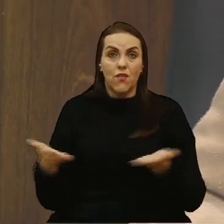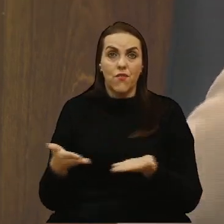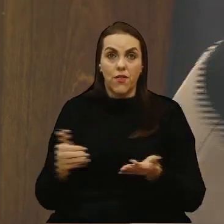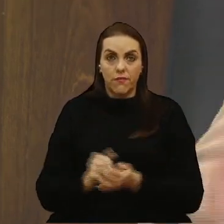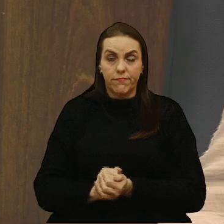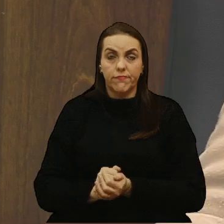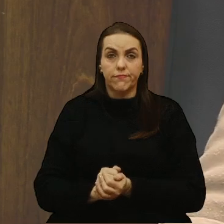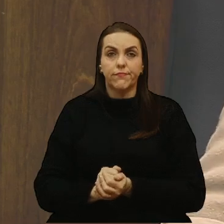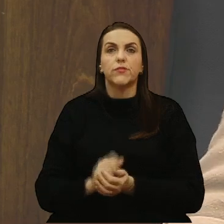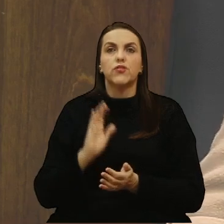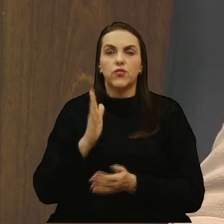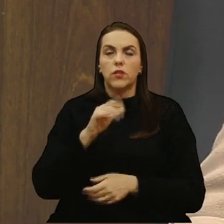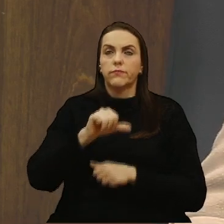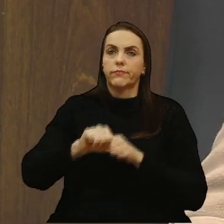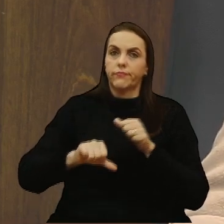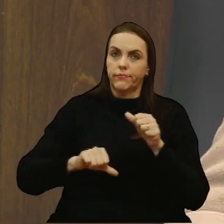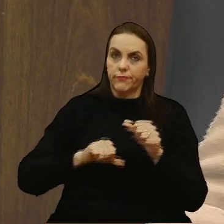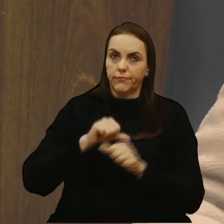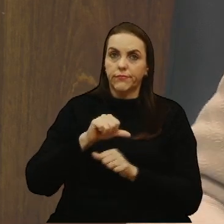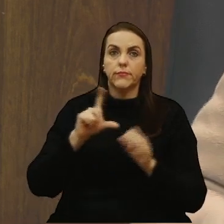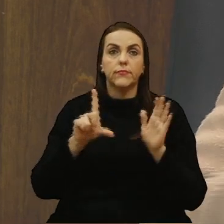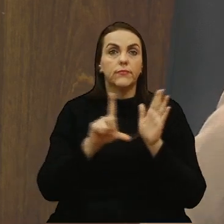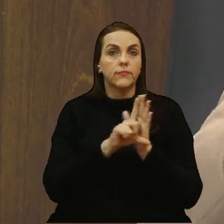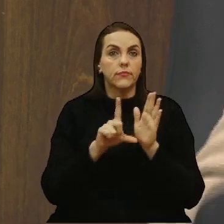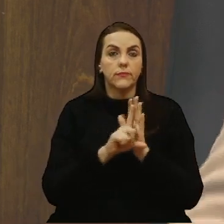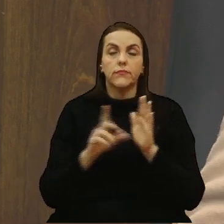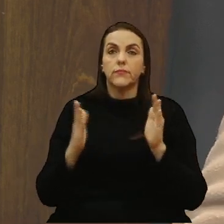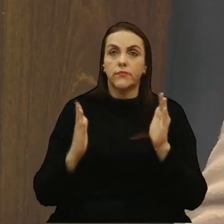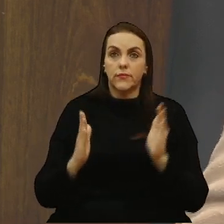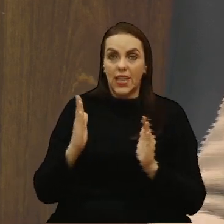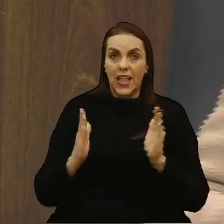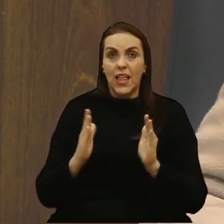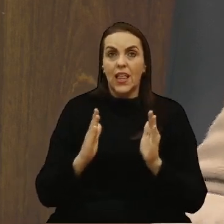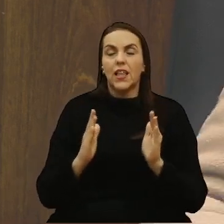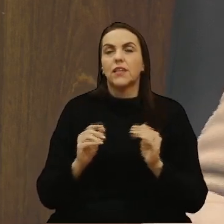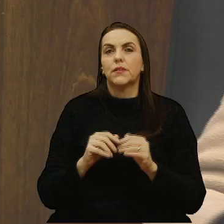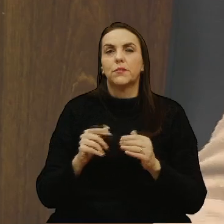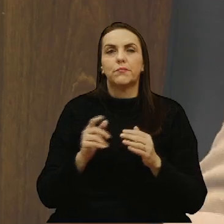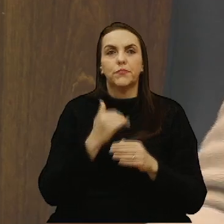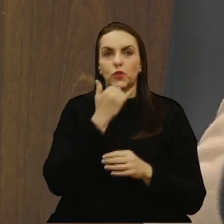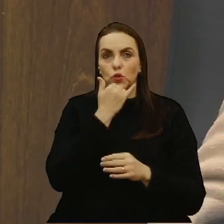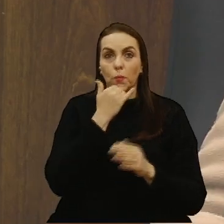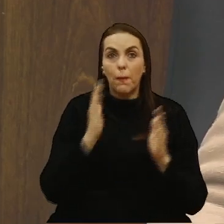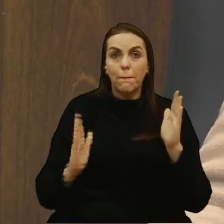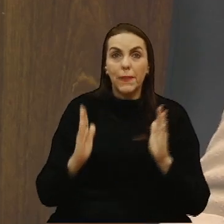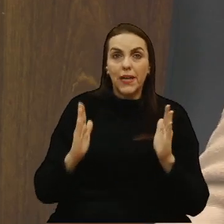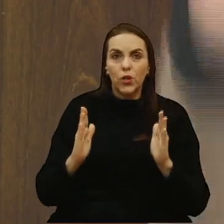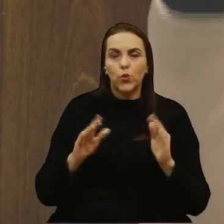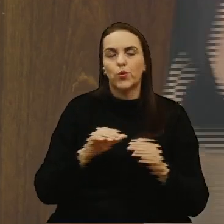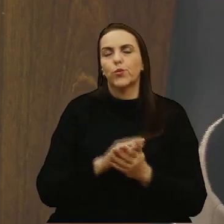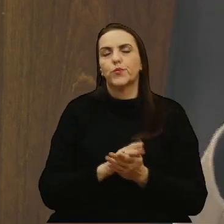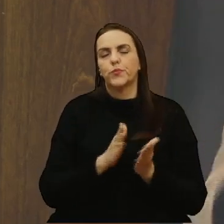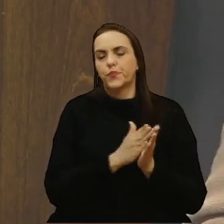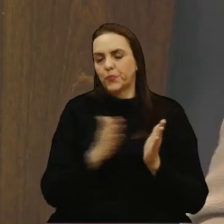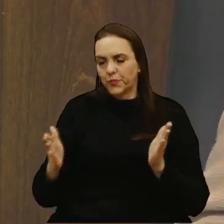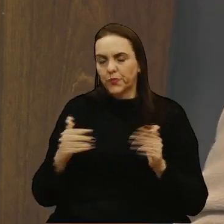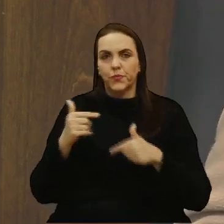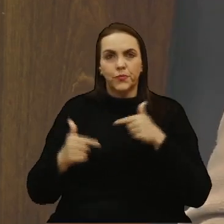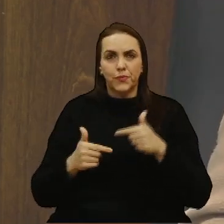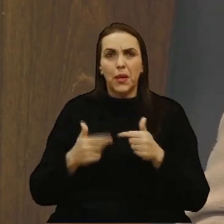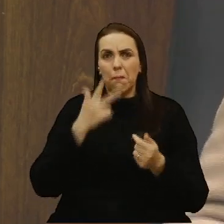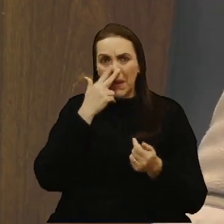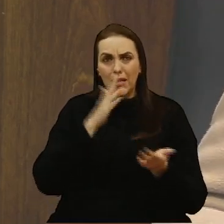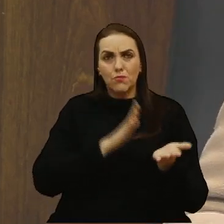já trocou a legislatura, já estamos em uma nova legislatura, ainda tendo que cobrar os mesmos valores que cobrávamos há 2